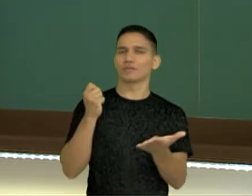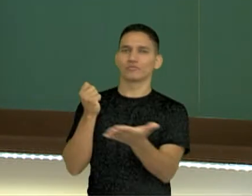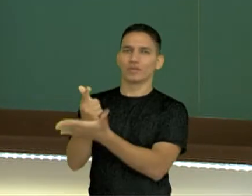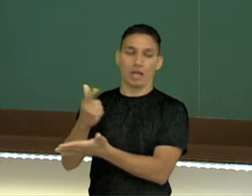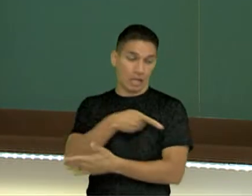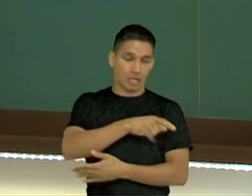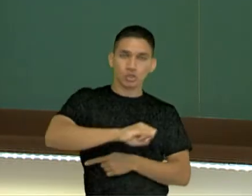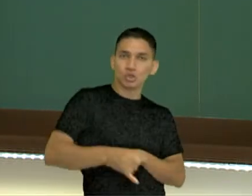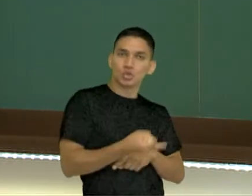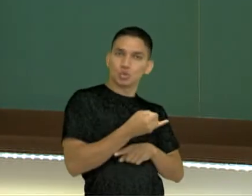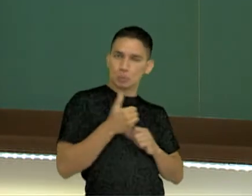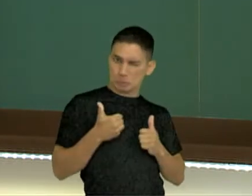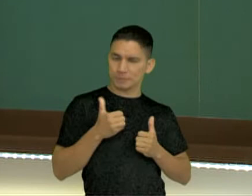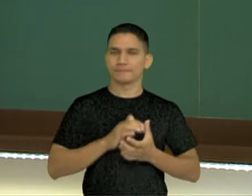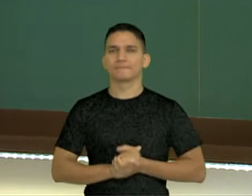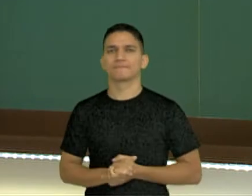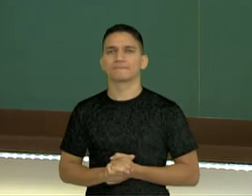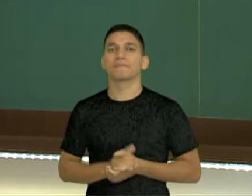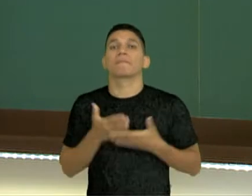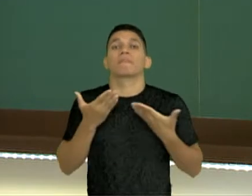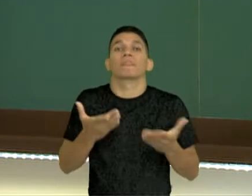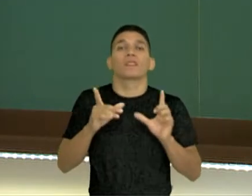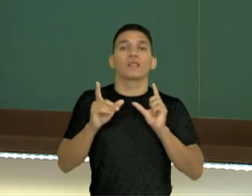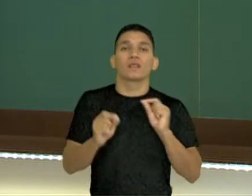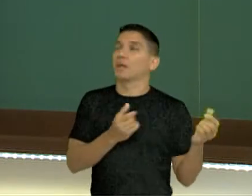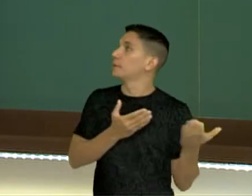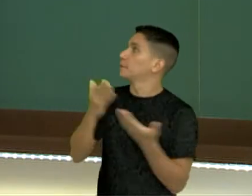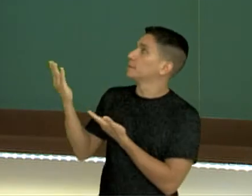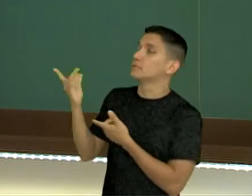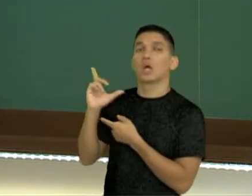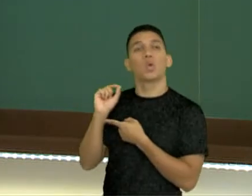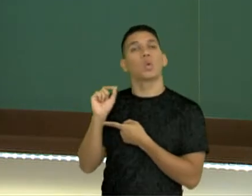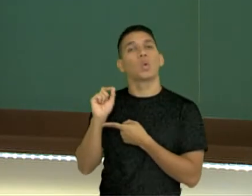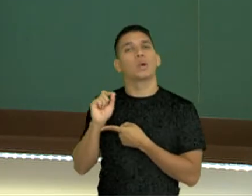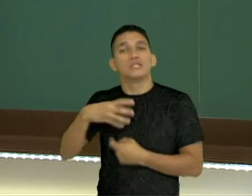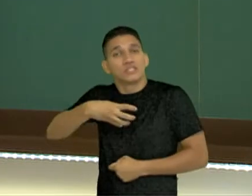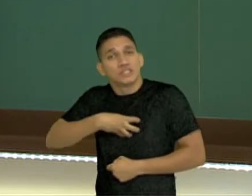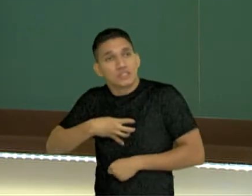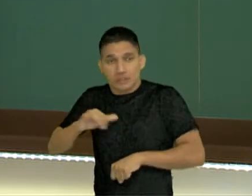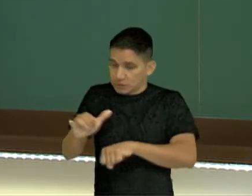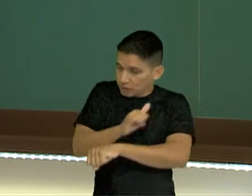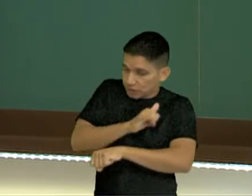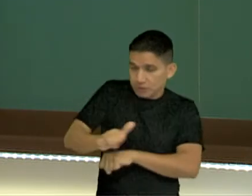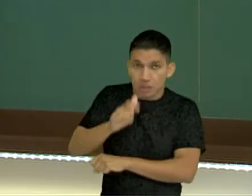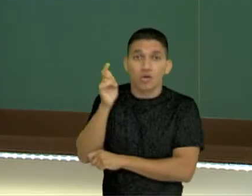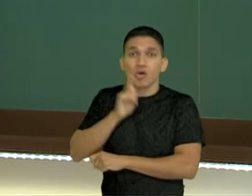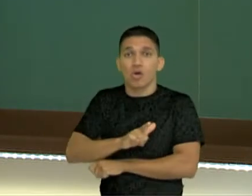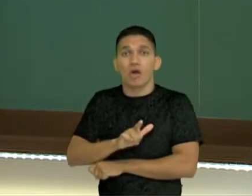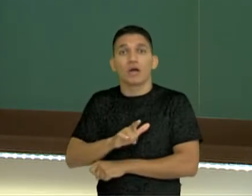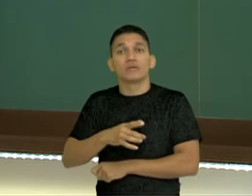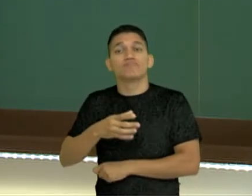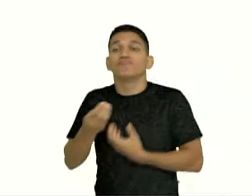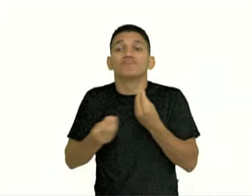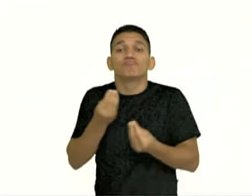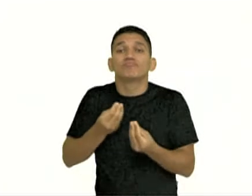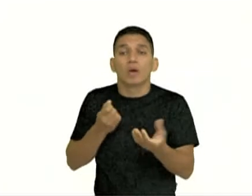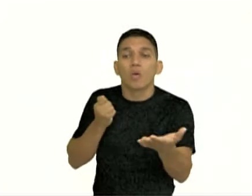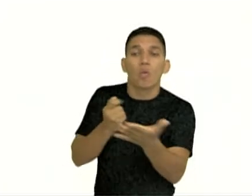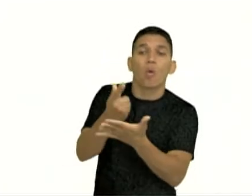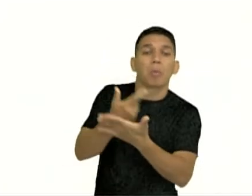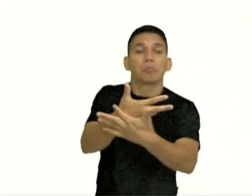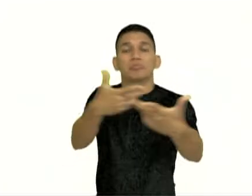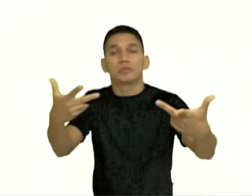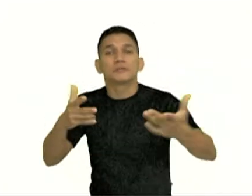ali. Tranquilo, gente? Então, alternativas que a gente pode ter para aquisição de bens. Bens